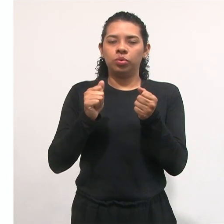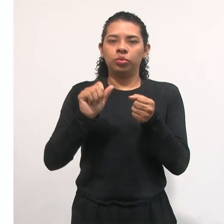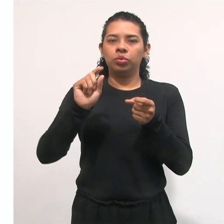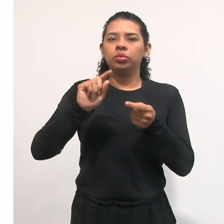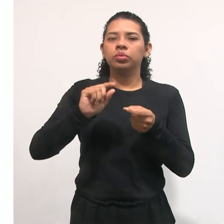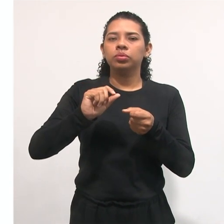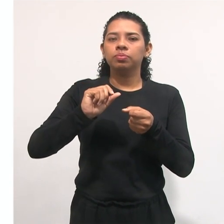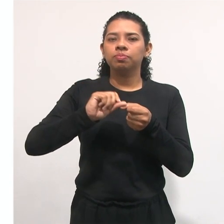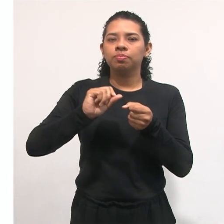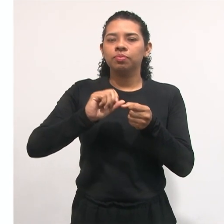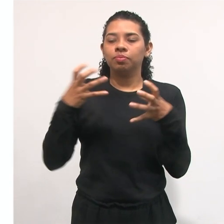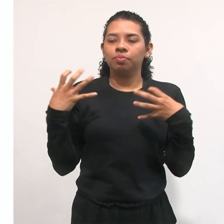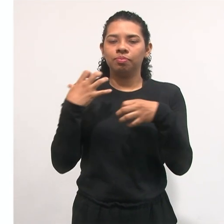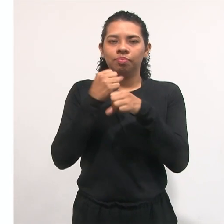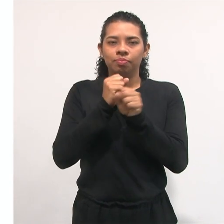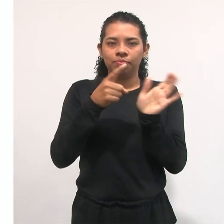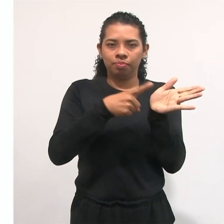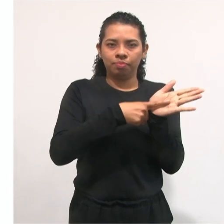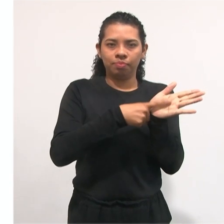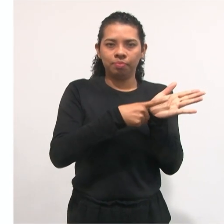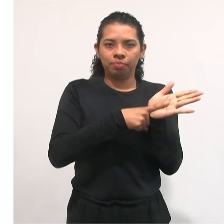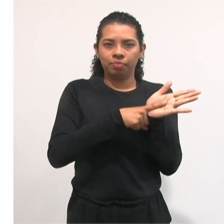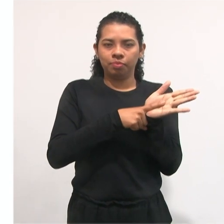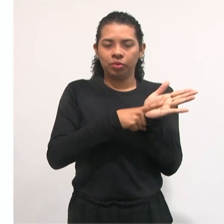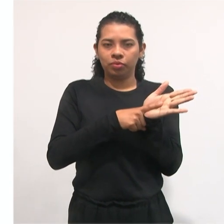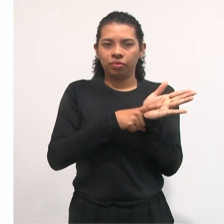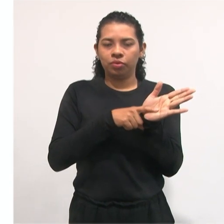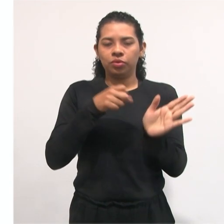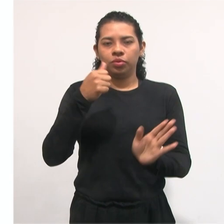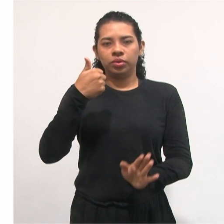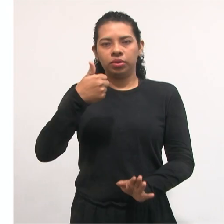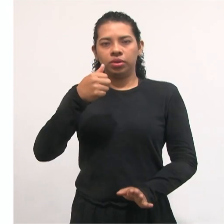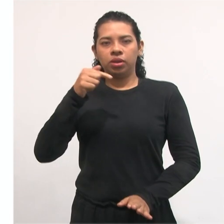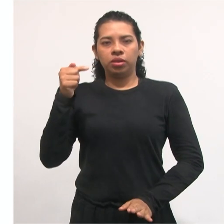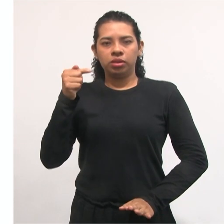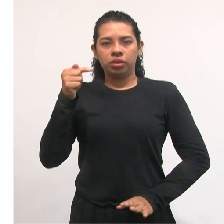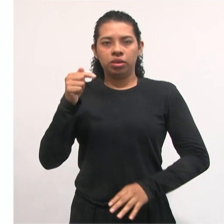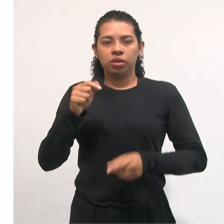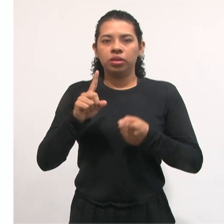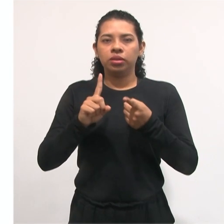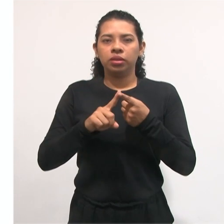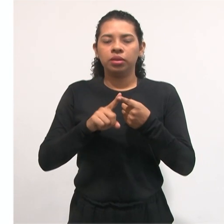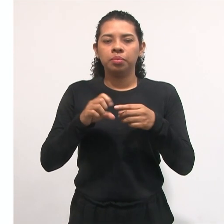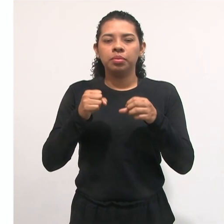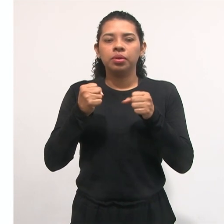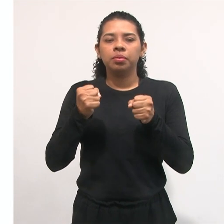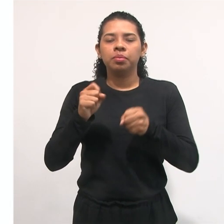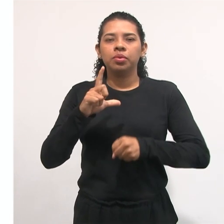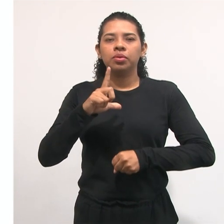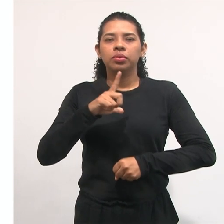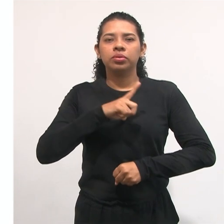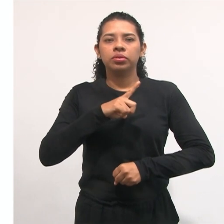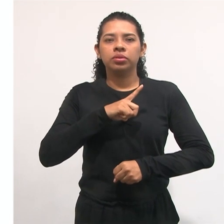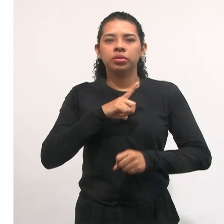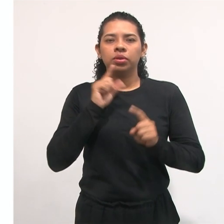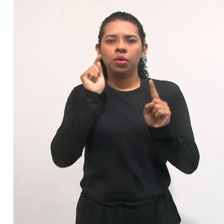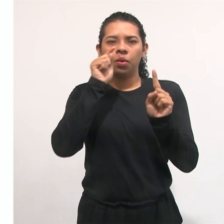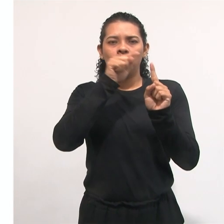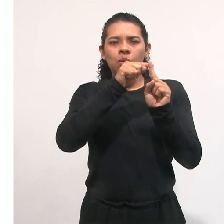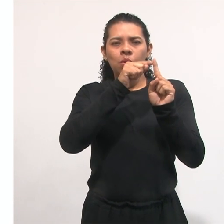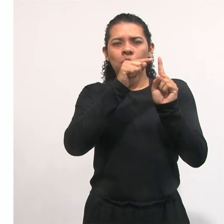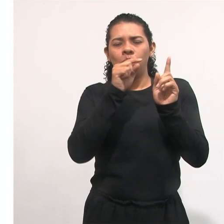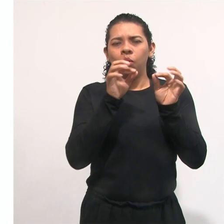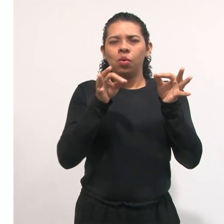maior dado coletado, menos o menor dado coletado, 17. Tá bom? A gente pode ainda ter